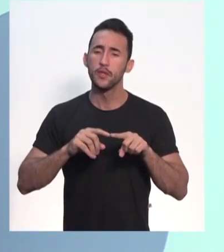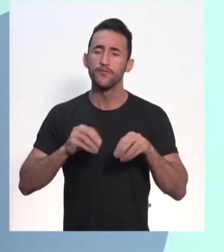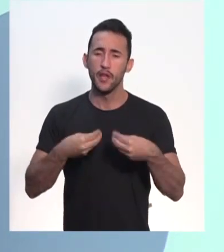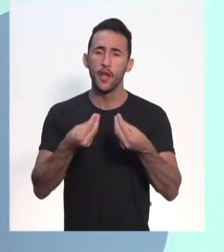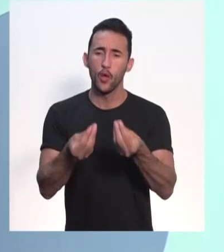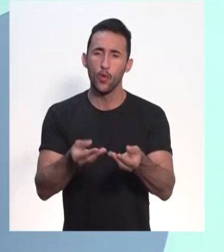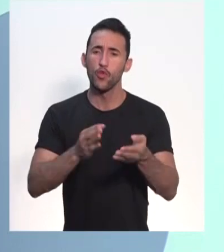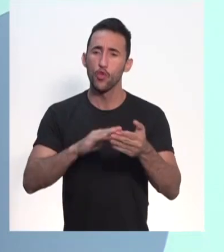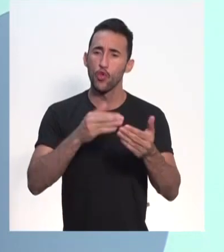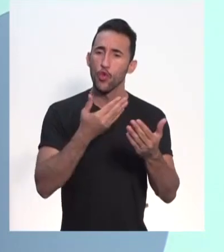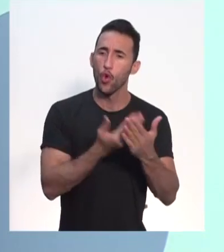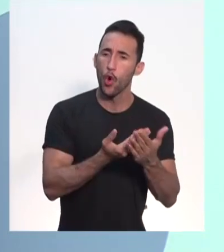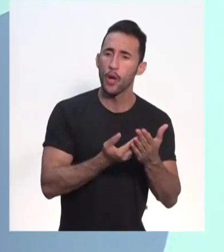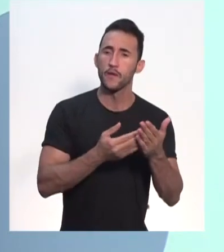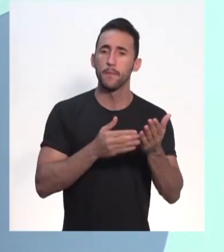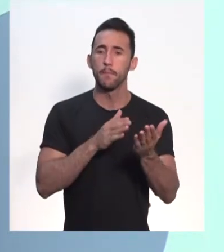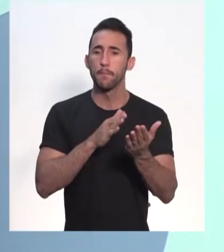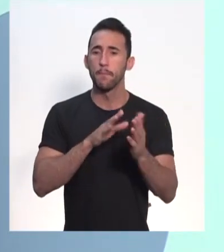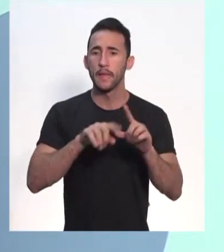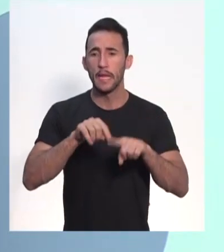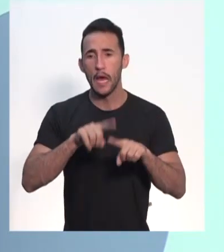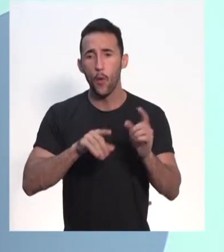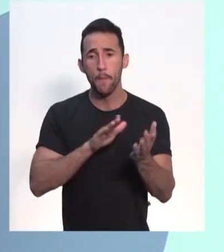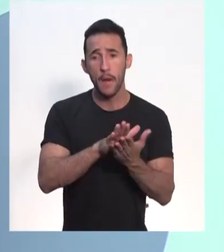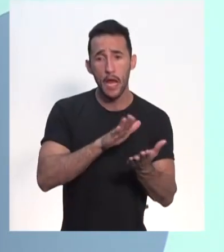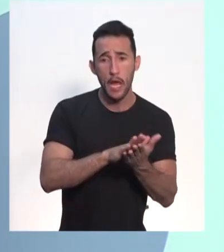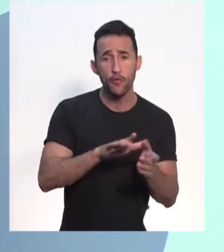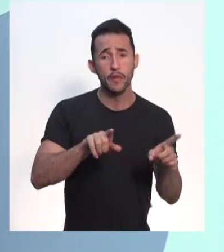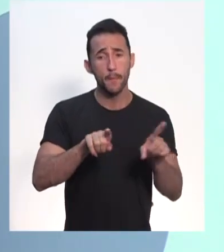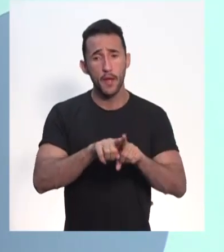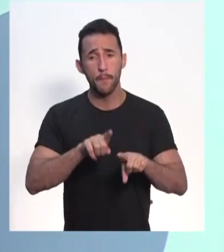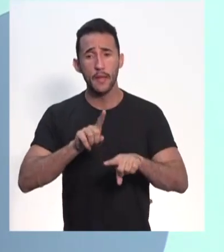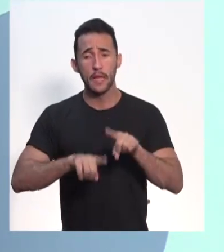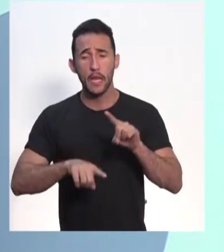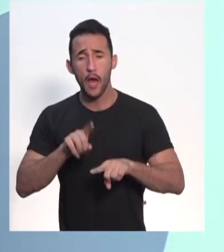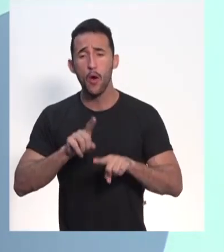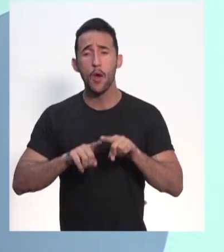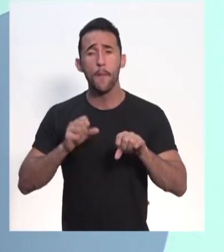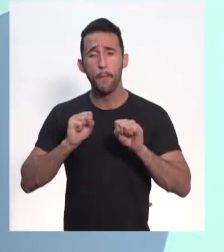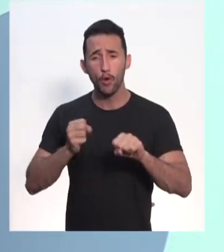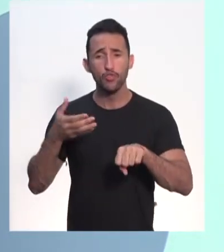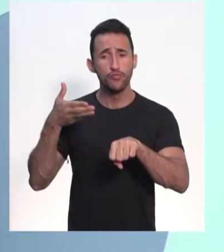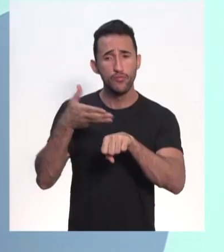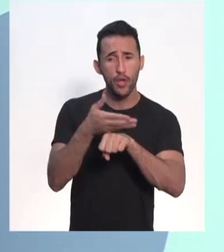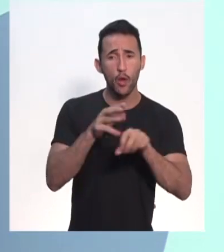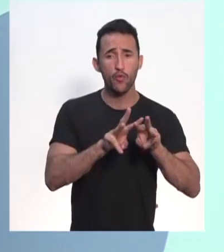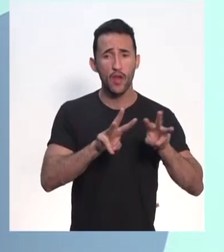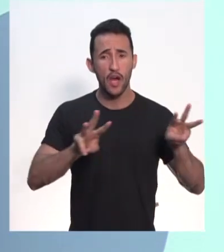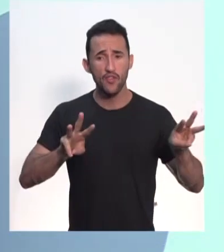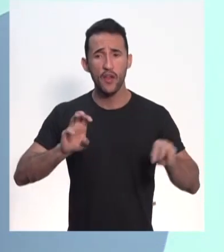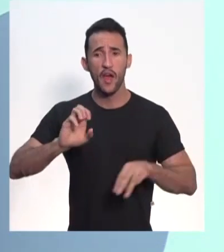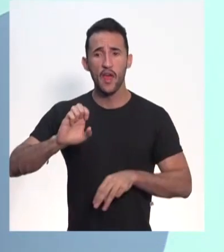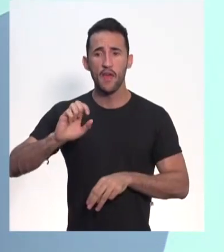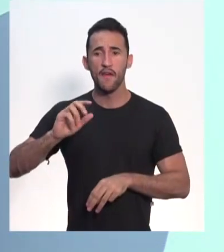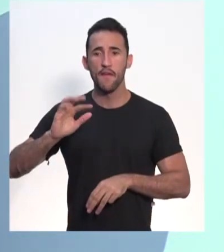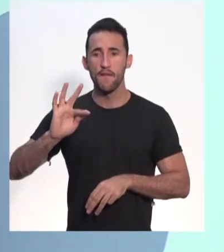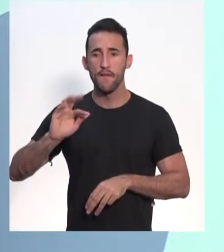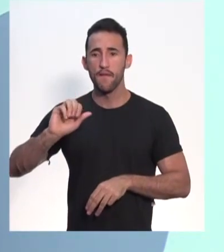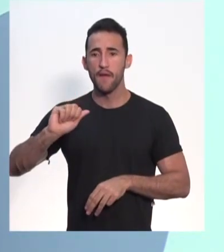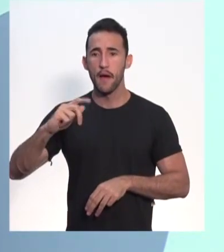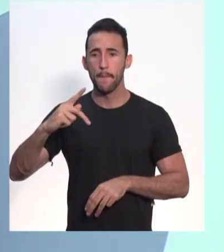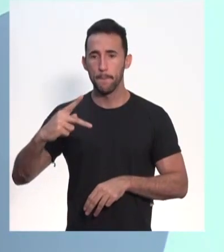Língua portuguesa, os professores já devem conhecer o nosso currículo. Como é que ele está organizado? A